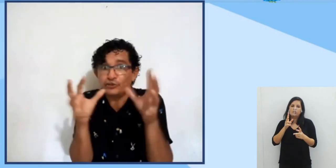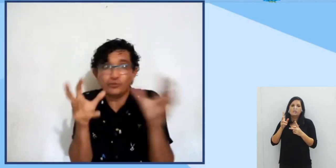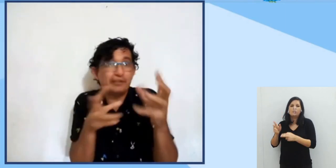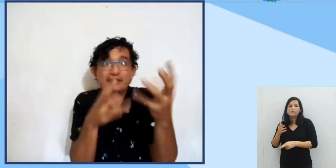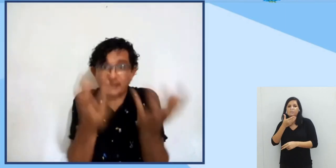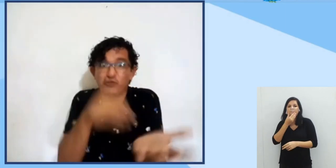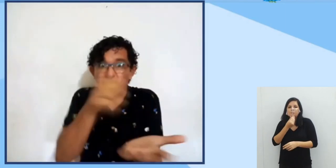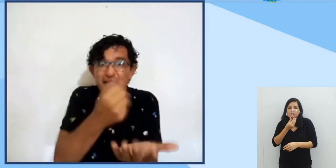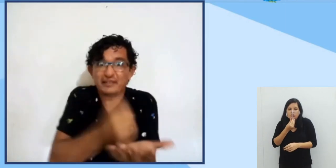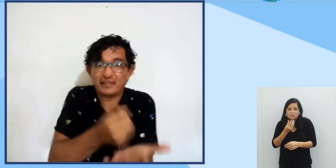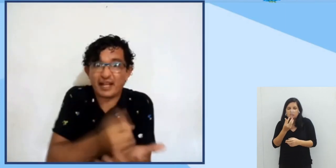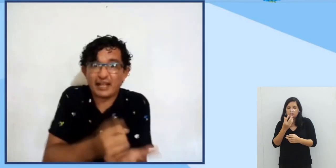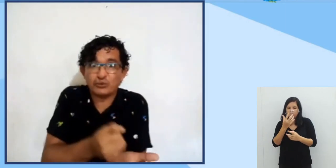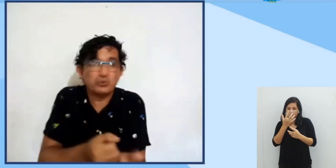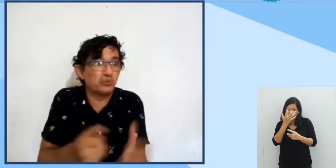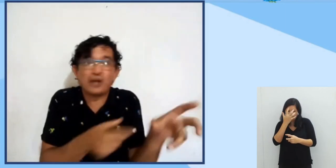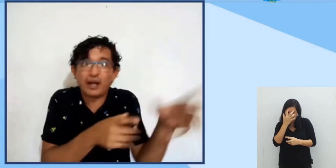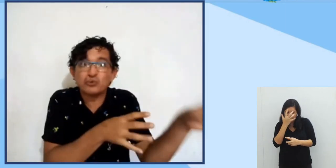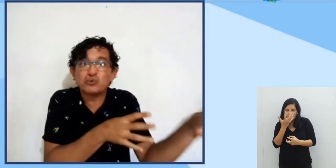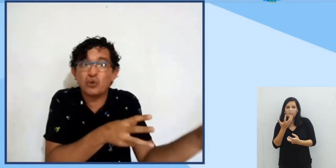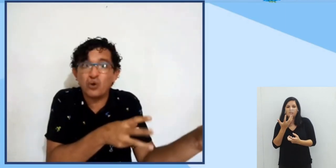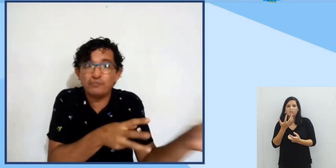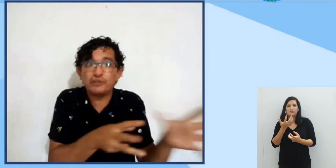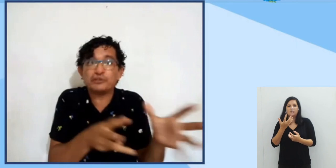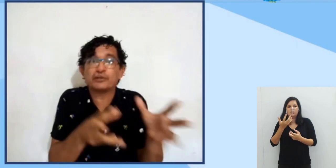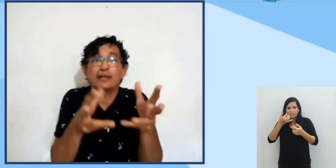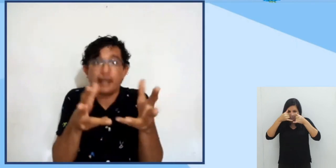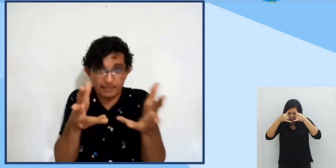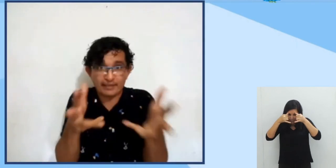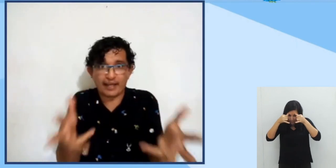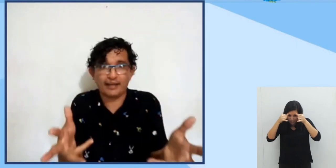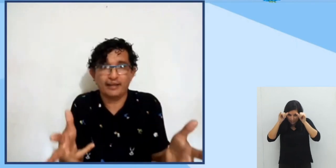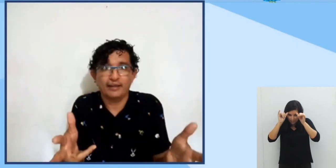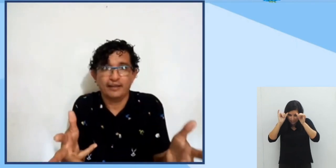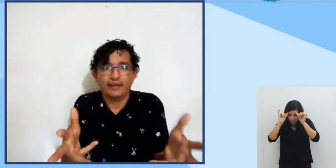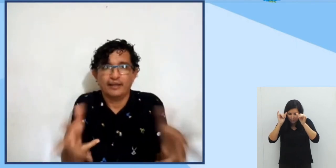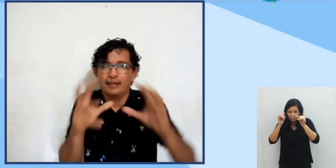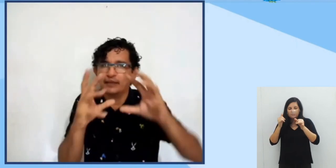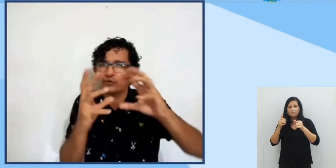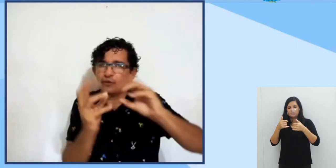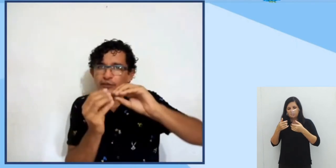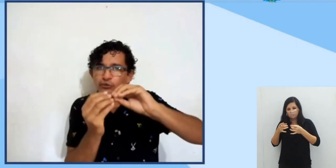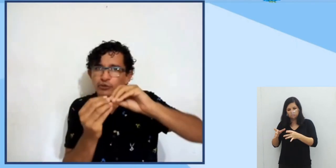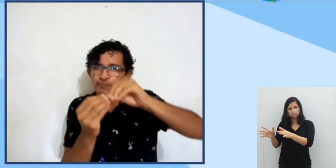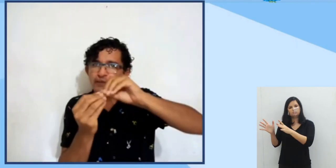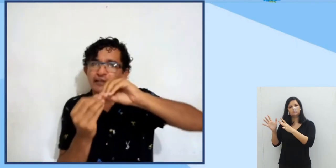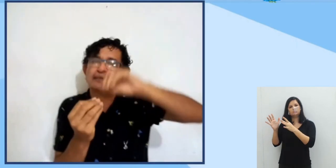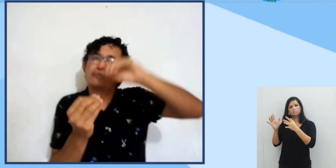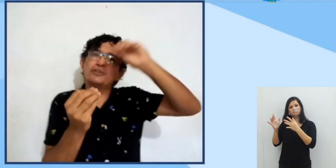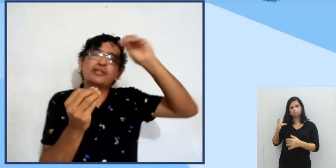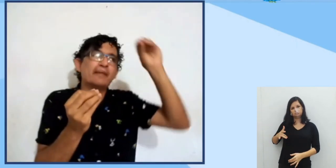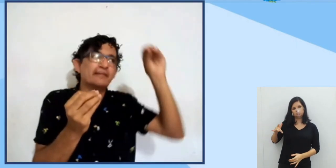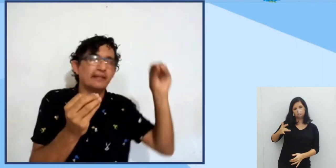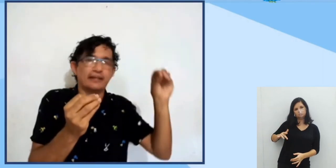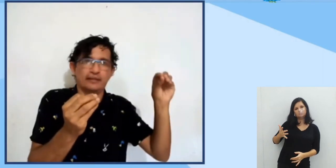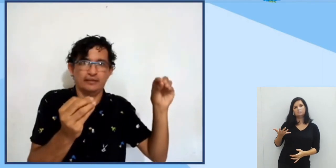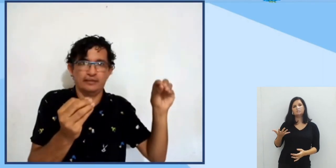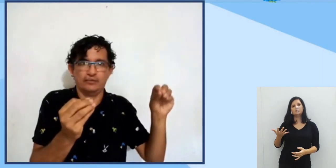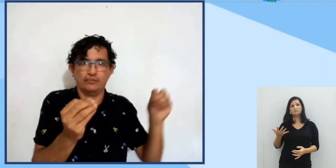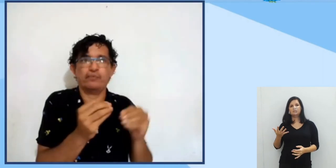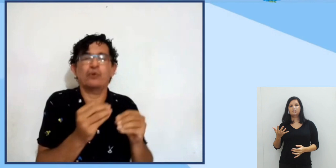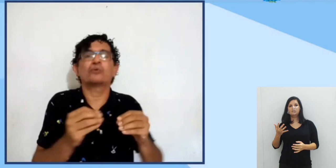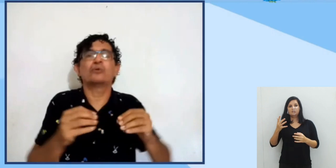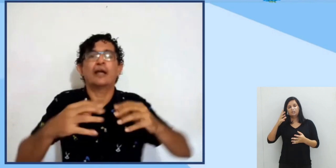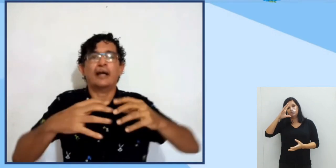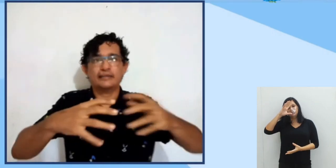né? Menino bezerro pisado no curral dos homens a penar, talvez possa nos